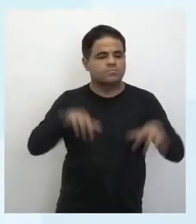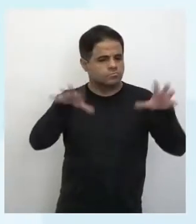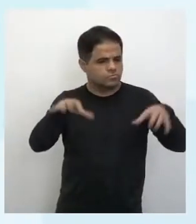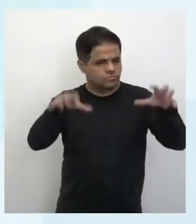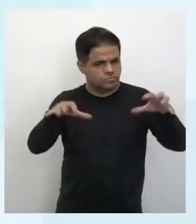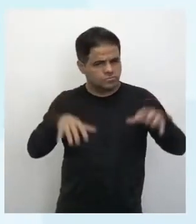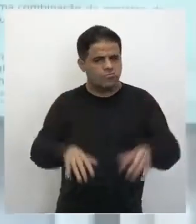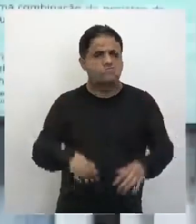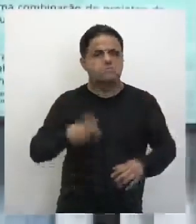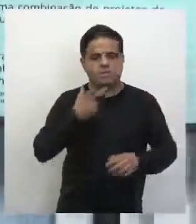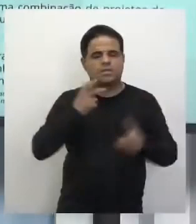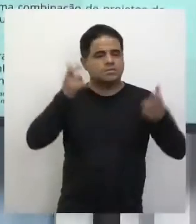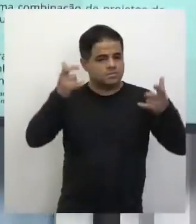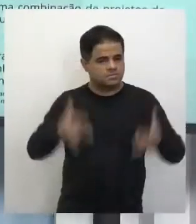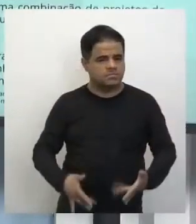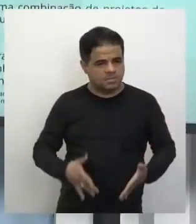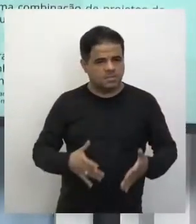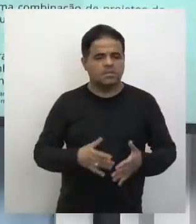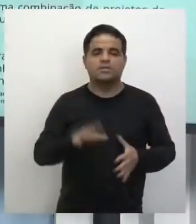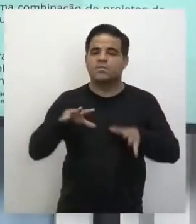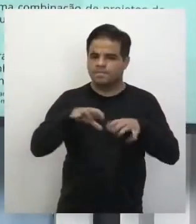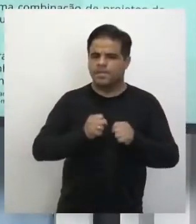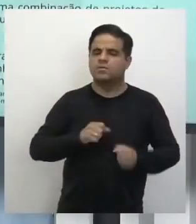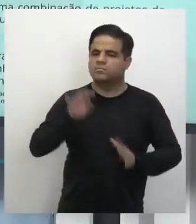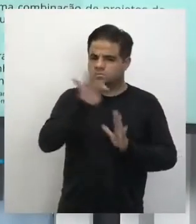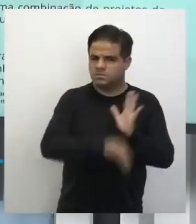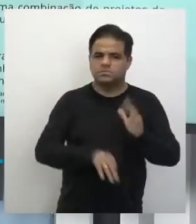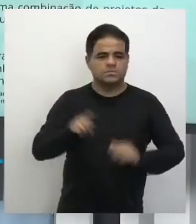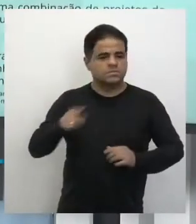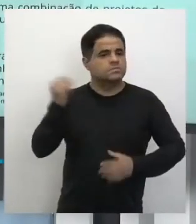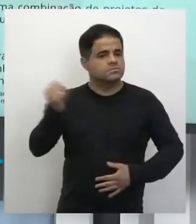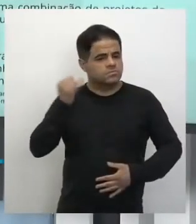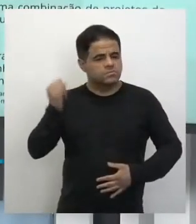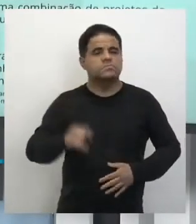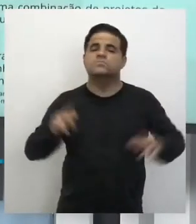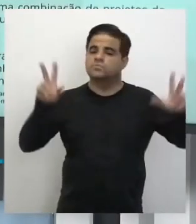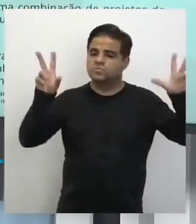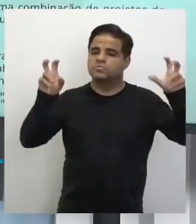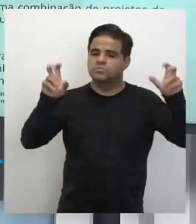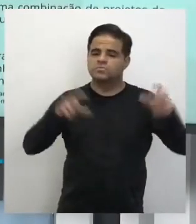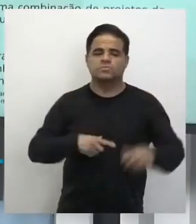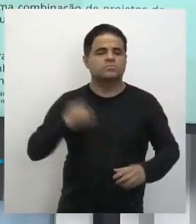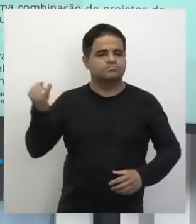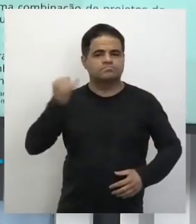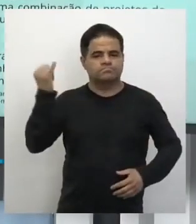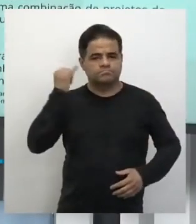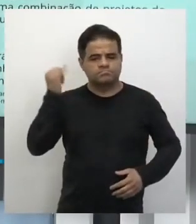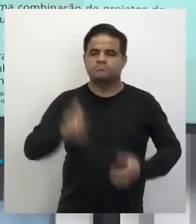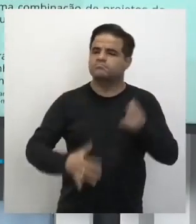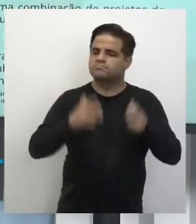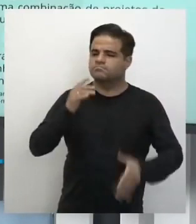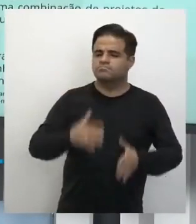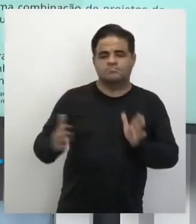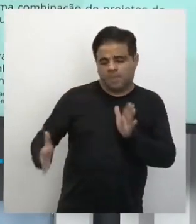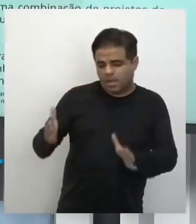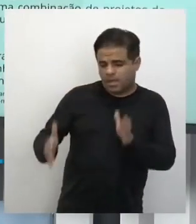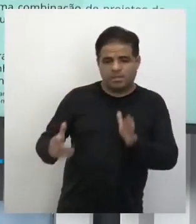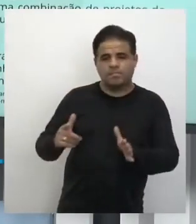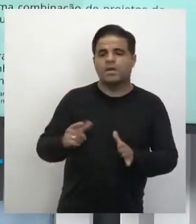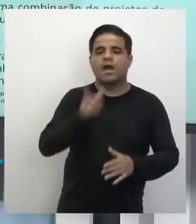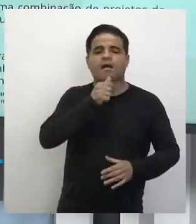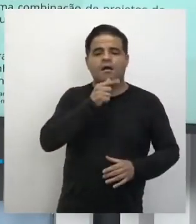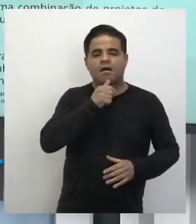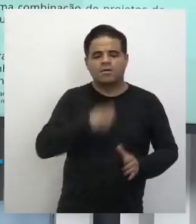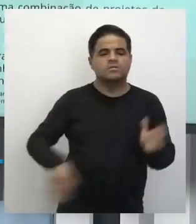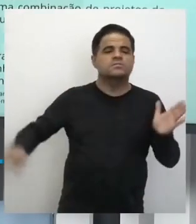chuva, ressalta. Então eu peguei um texto aqui, esse texto é importante, o assunto, né, super importante, a gente está falando de uma época que a água